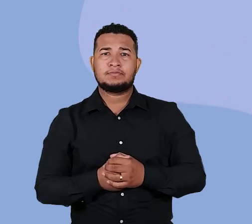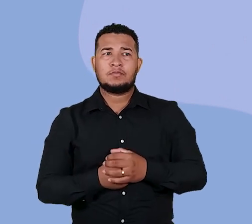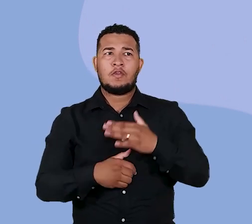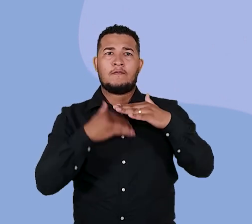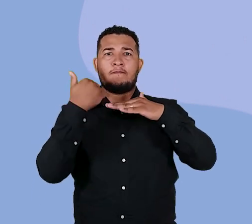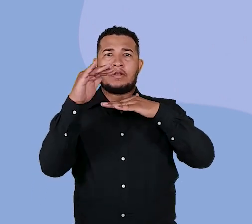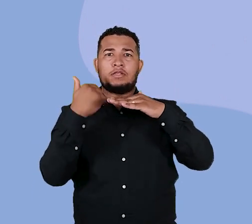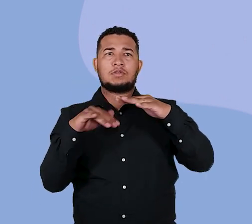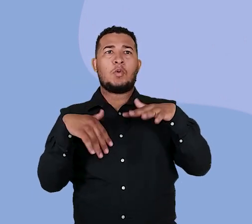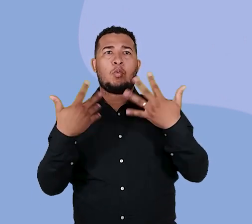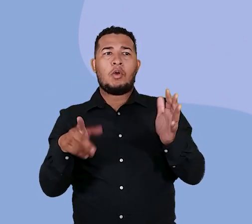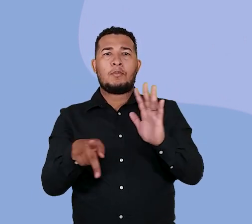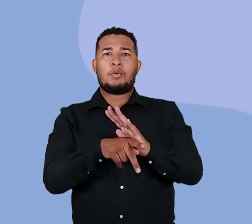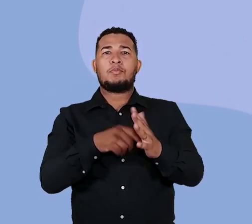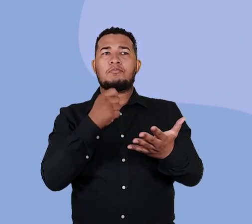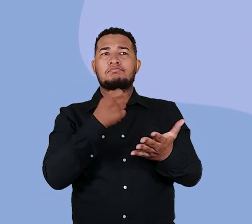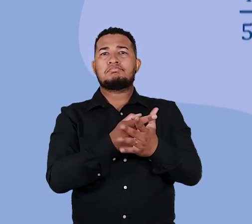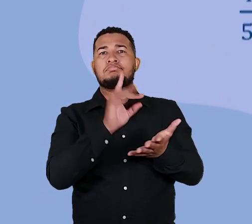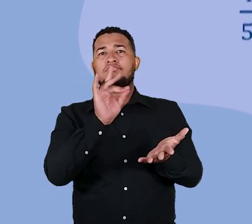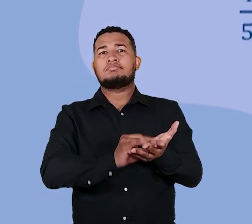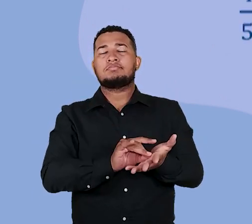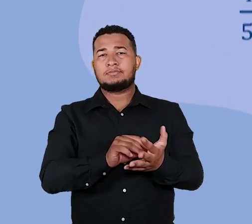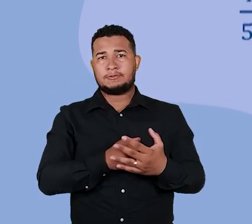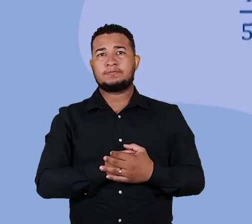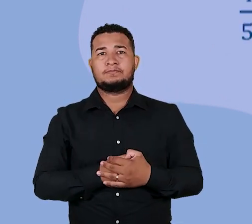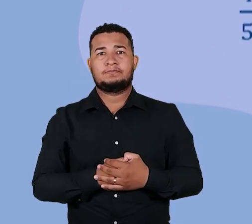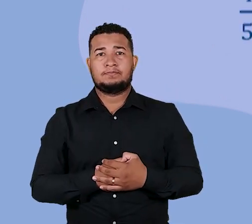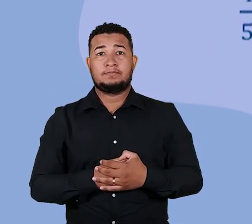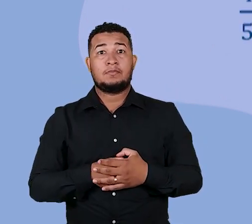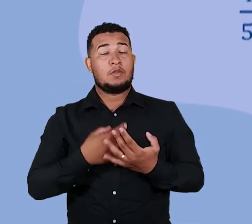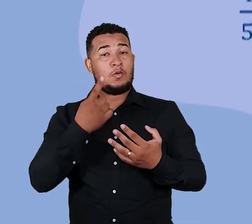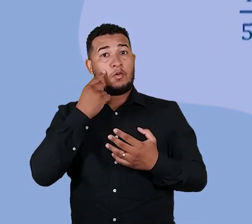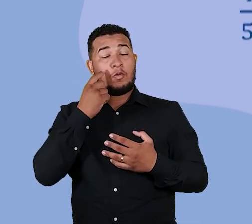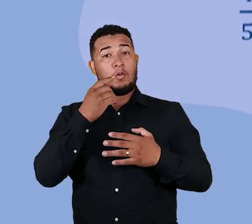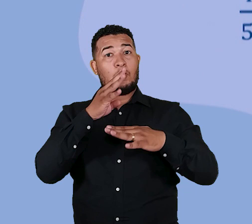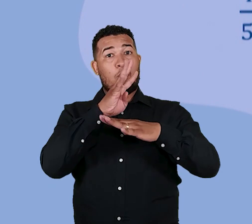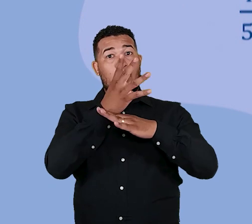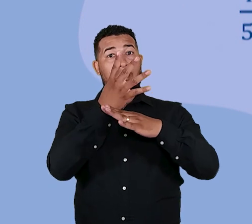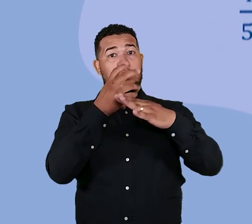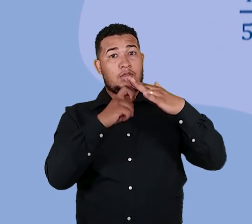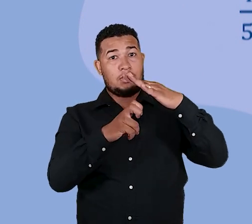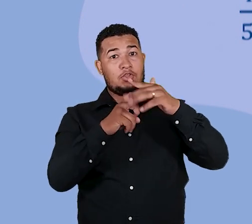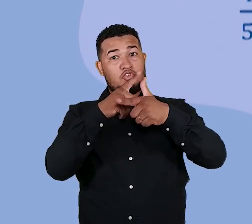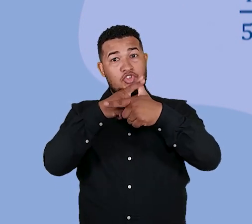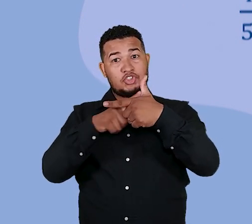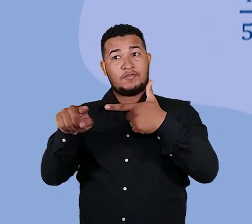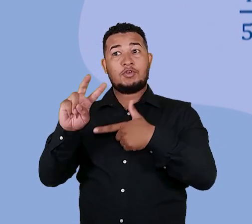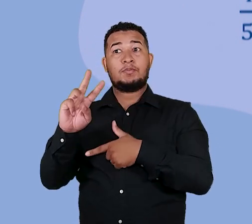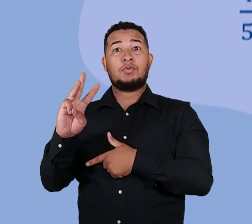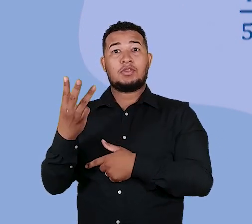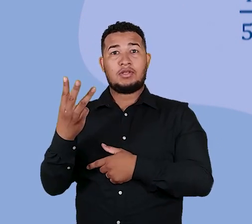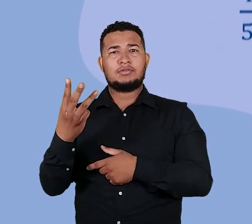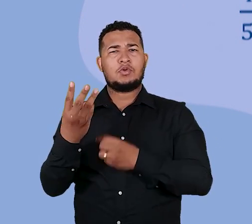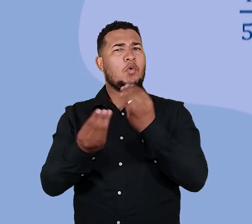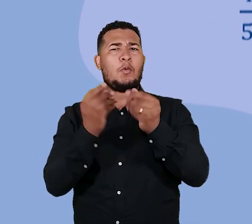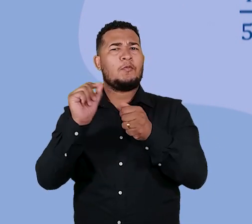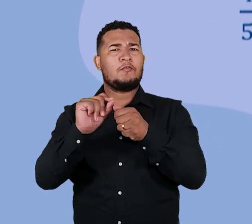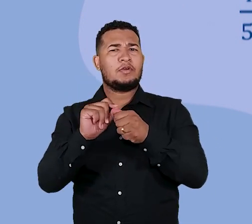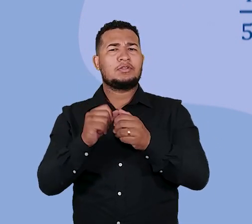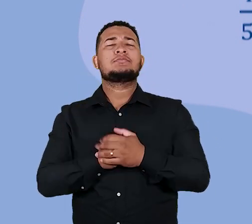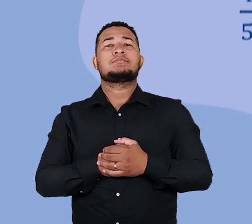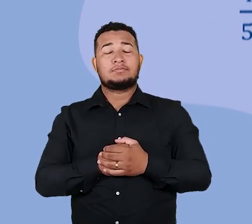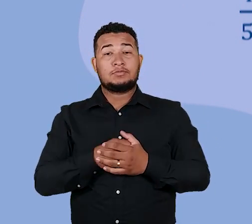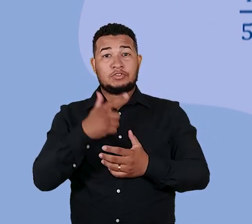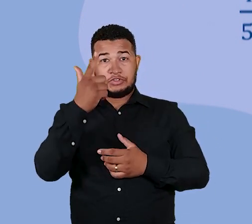Que fração do valor original Moraes pagou? Temos, então, 4/5 dividido por 3. Como é que faz isso aí mesmo,